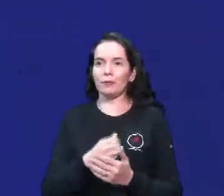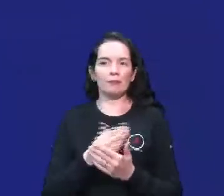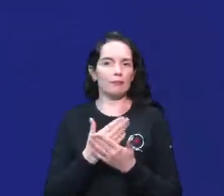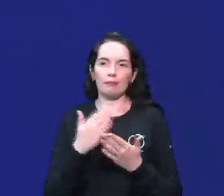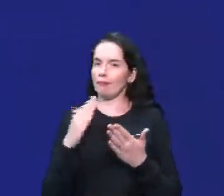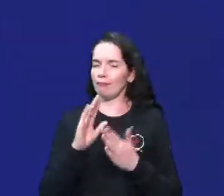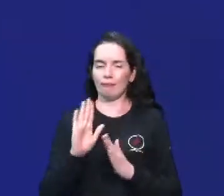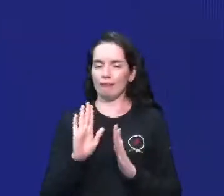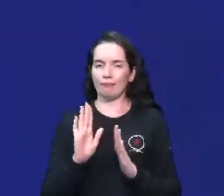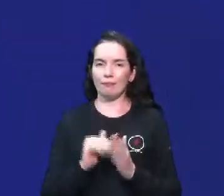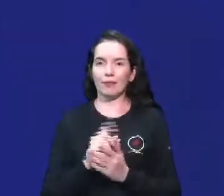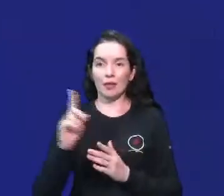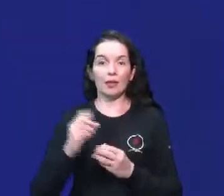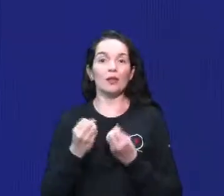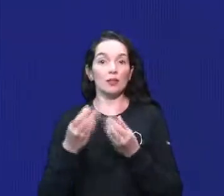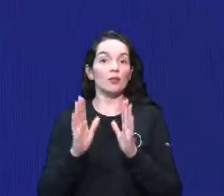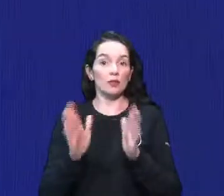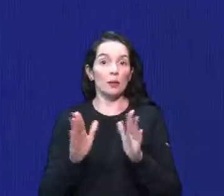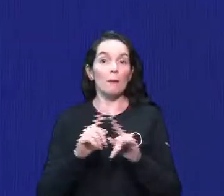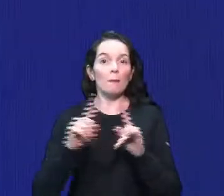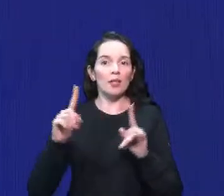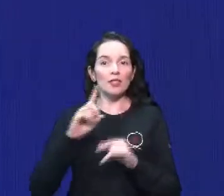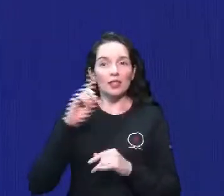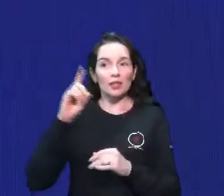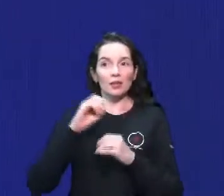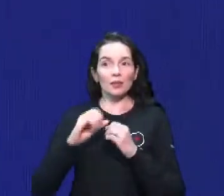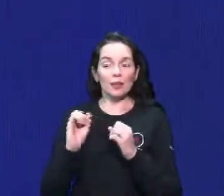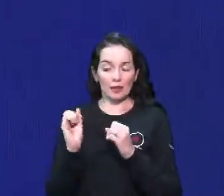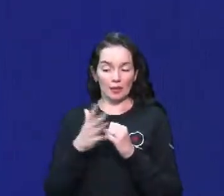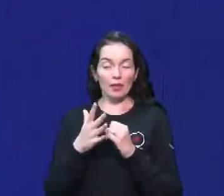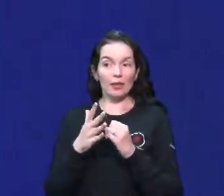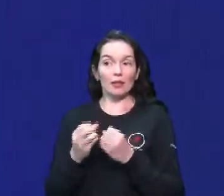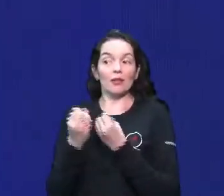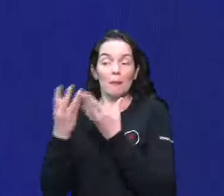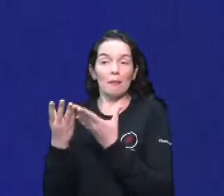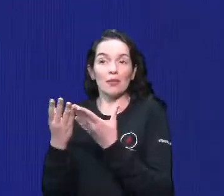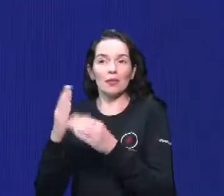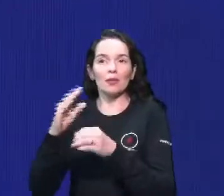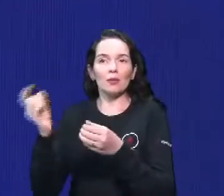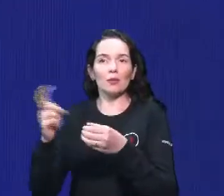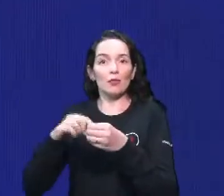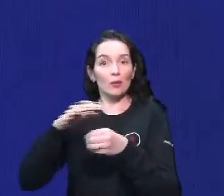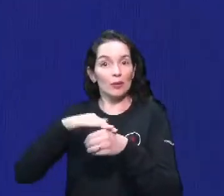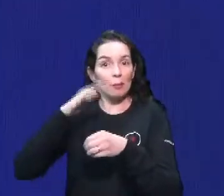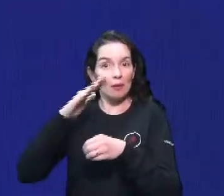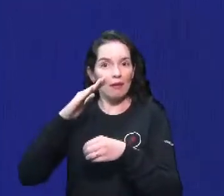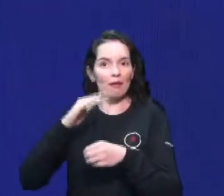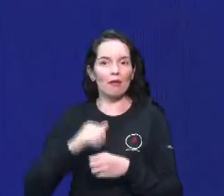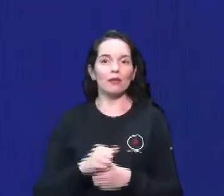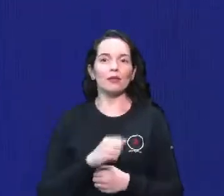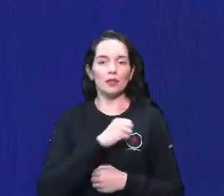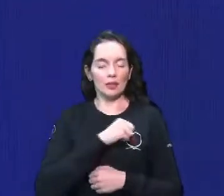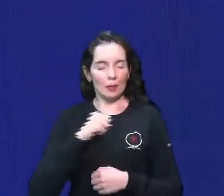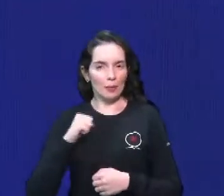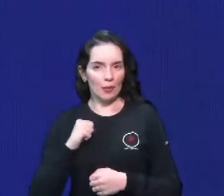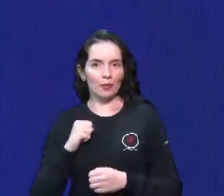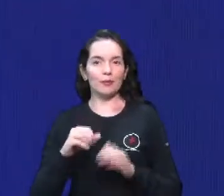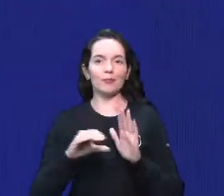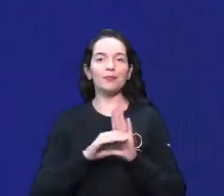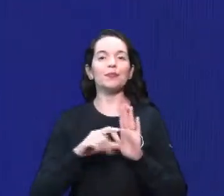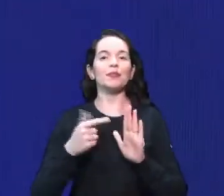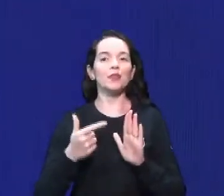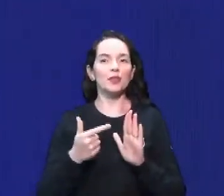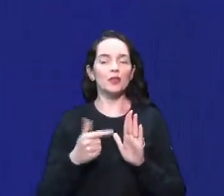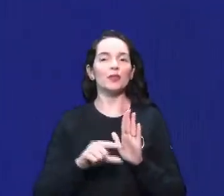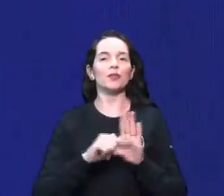queria, mas ela vai levar mais do que disse que daria. E o 1 Samuel capítulo 2, versículo 21 vai